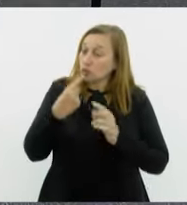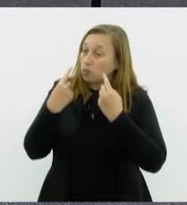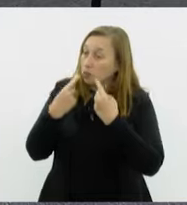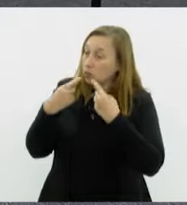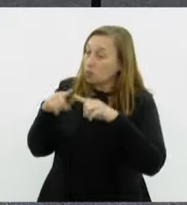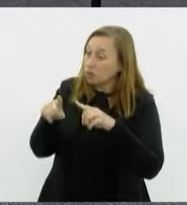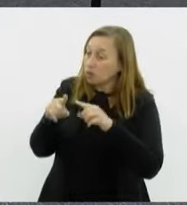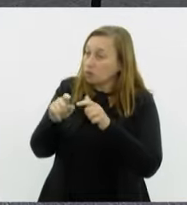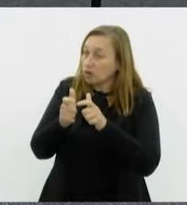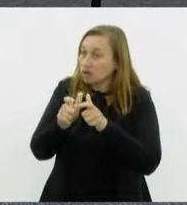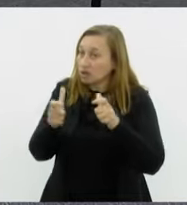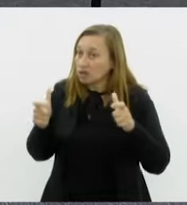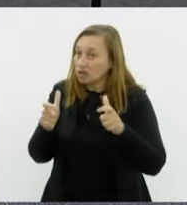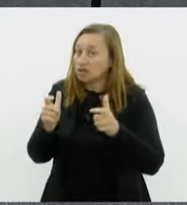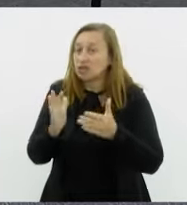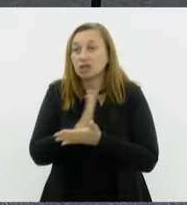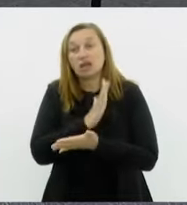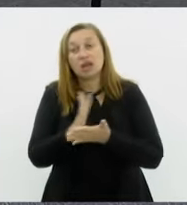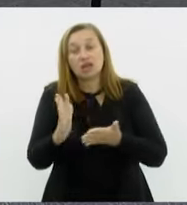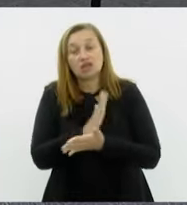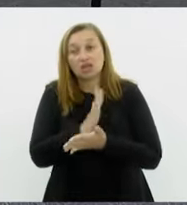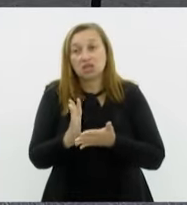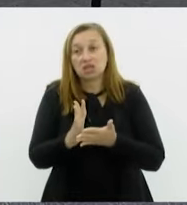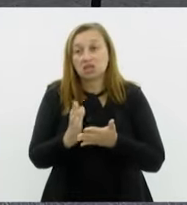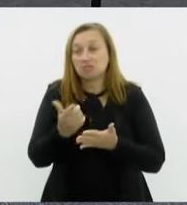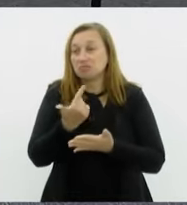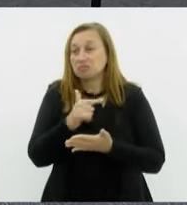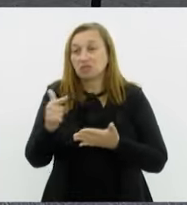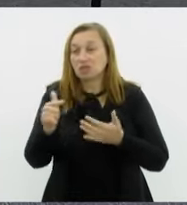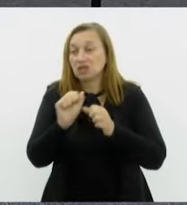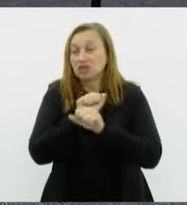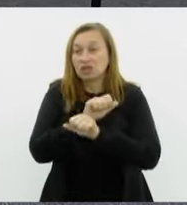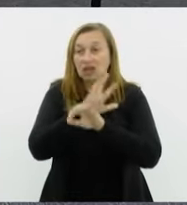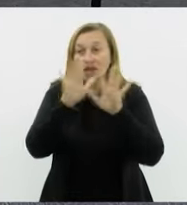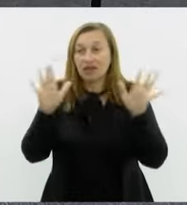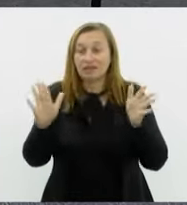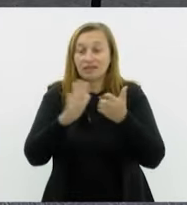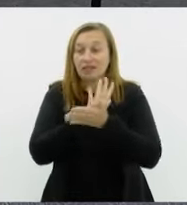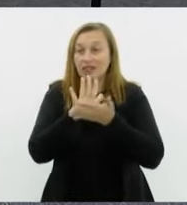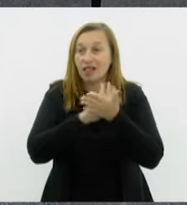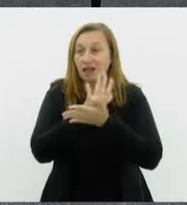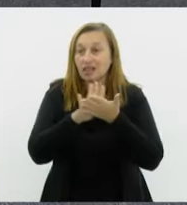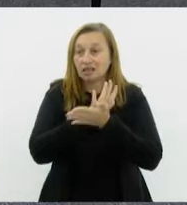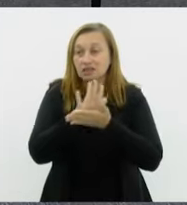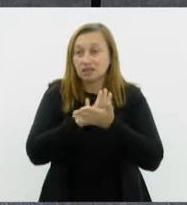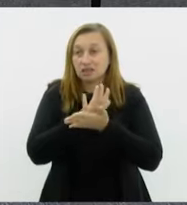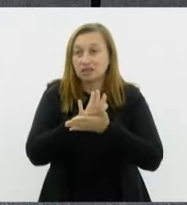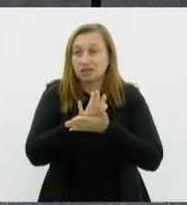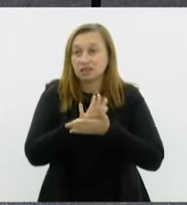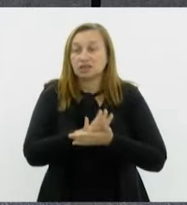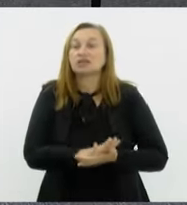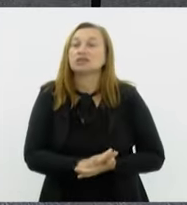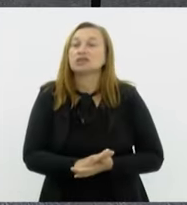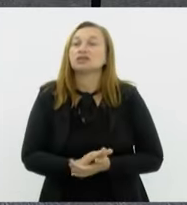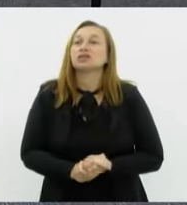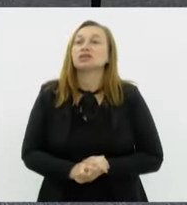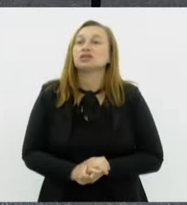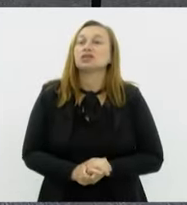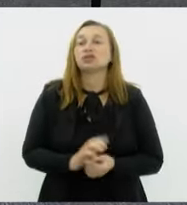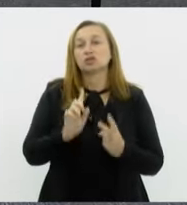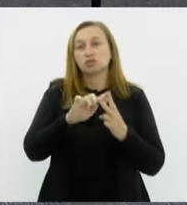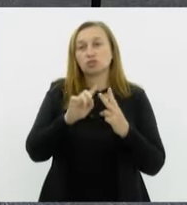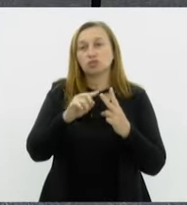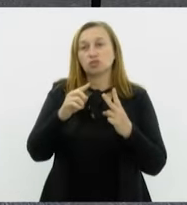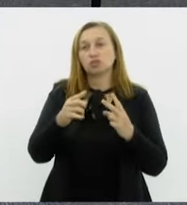à expansão, muitas vezes sem critério e sem demonstração do benefício das isenções. Eram essas duas observações